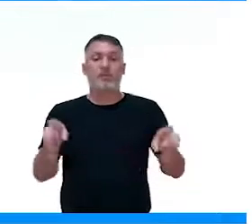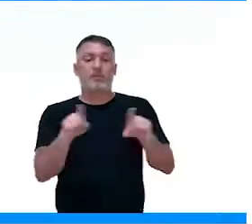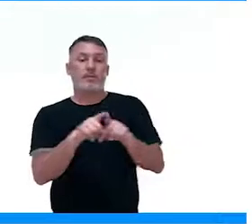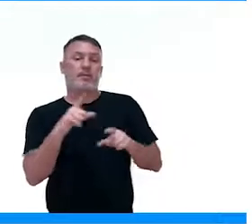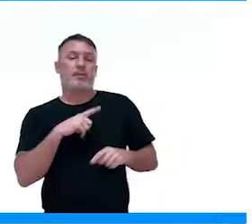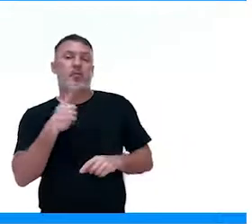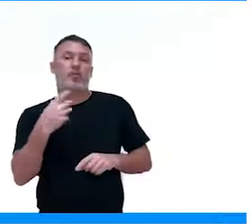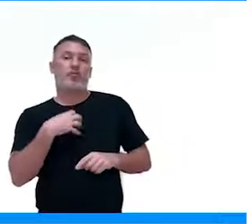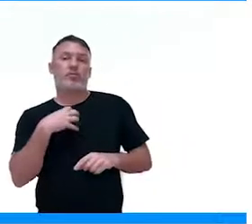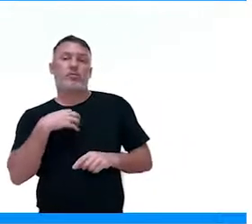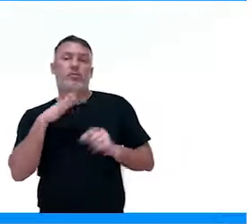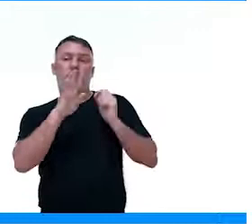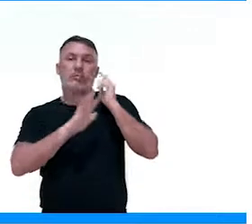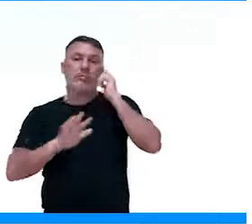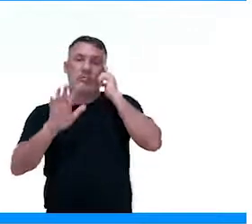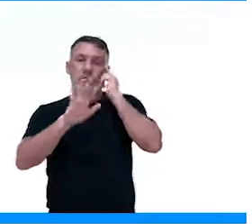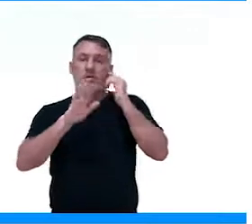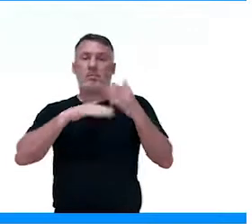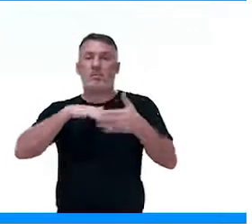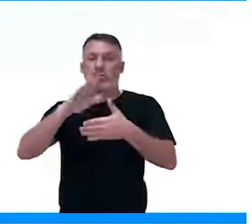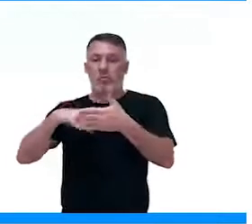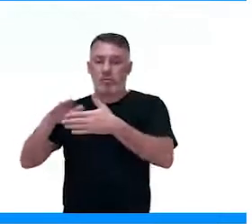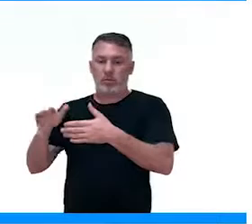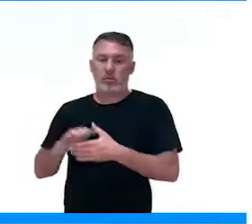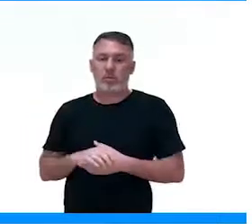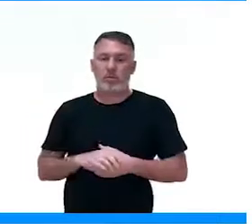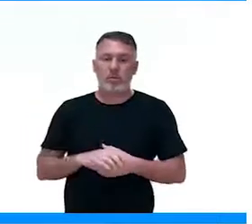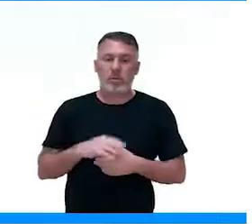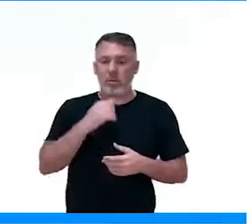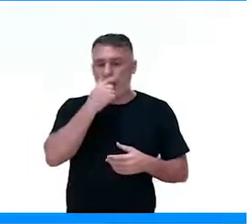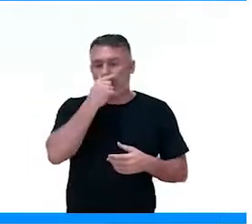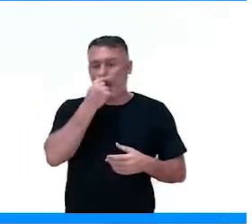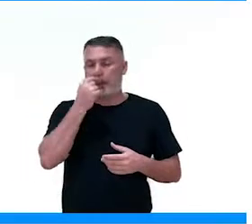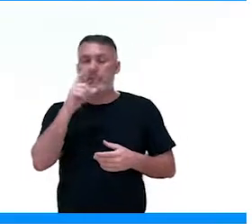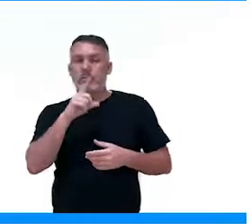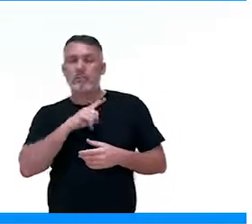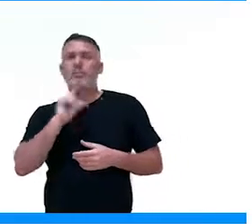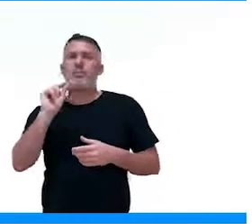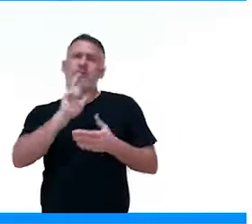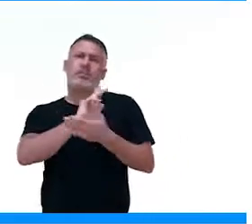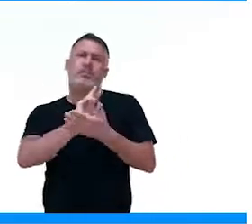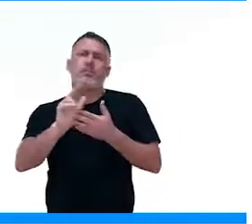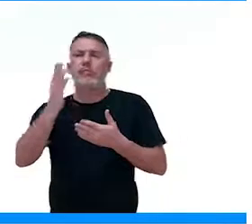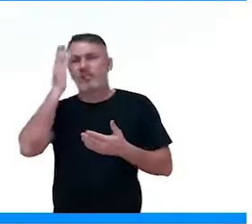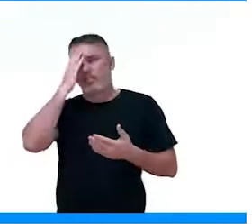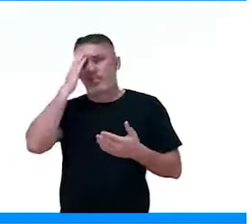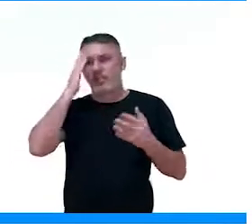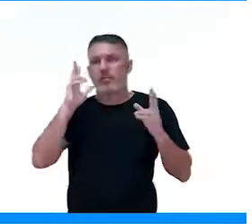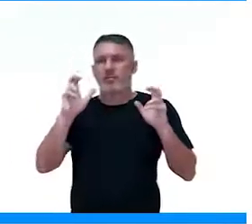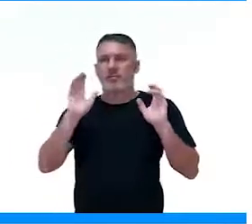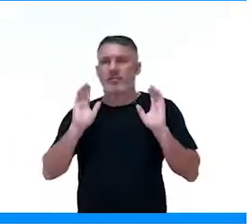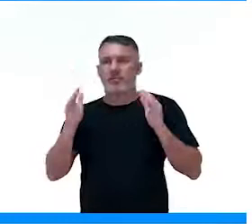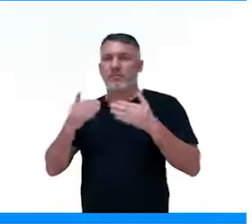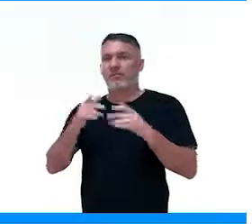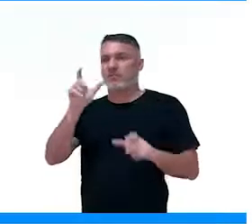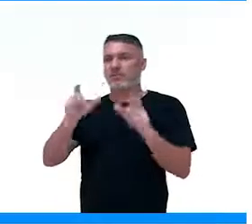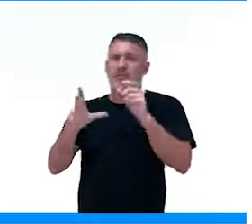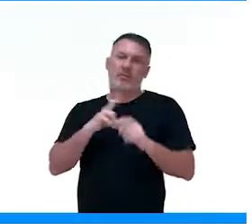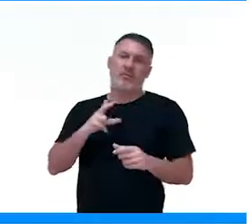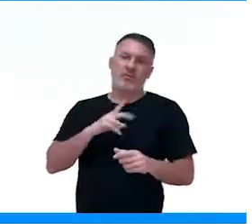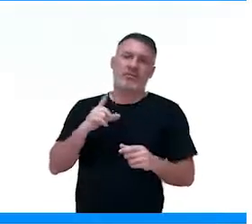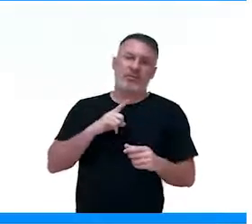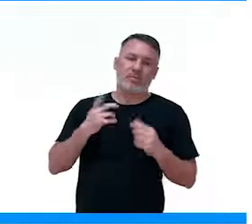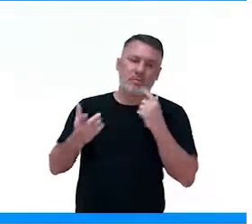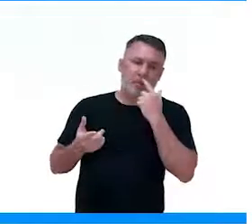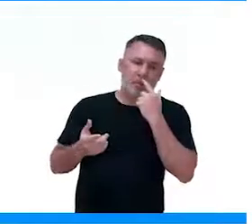a gente tem também uma forma de linguagem, né? A pintura, que pode trazer diversas interpretações muito pessoais para